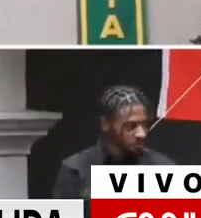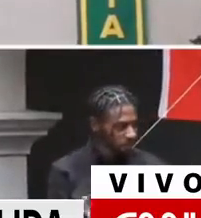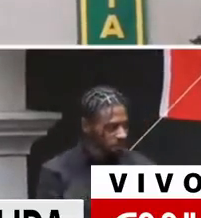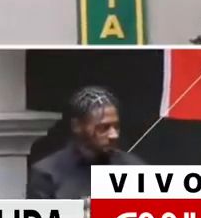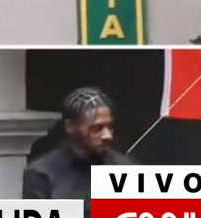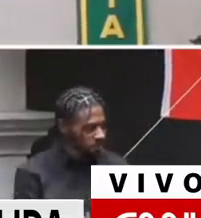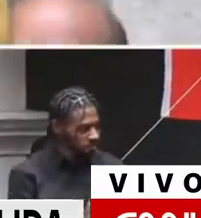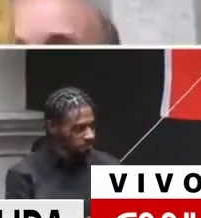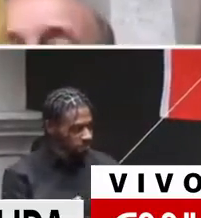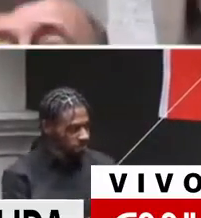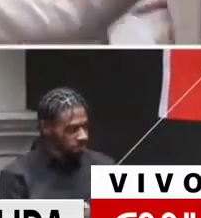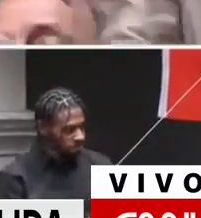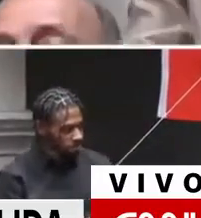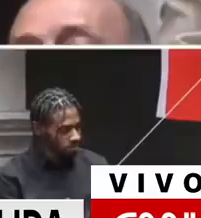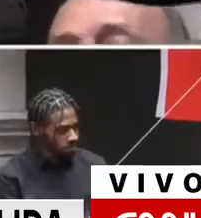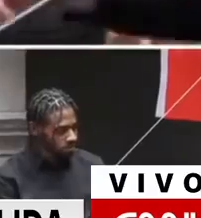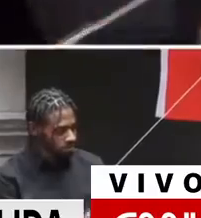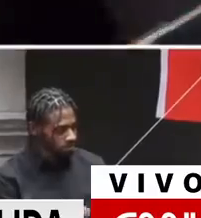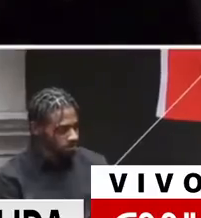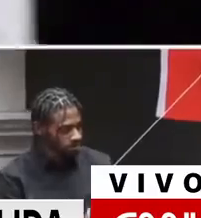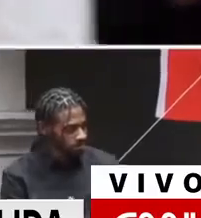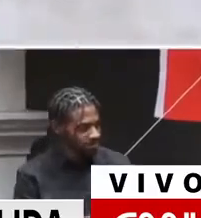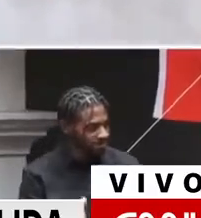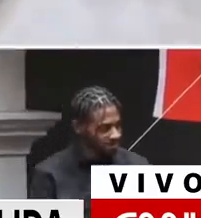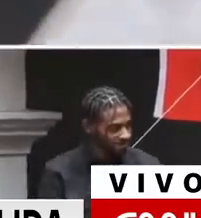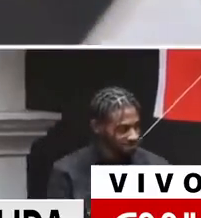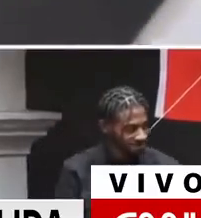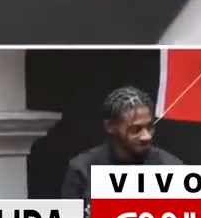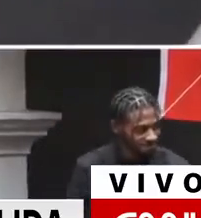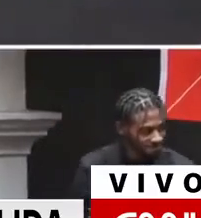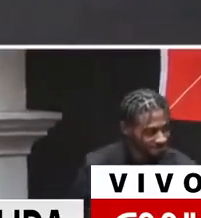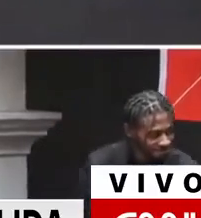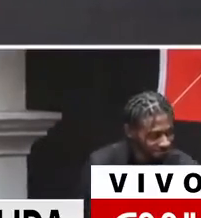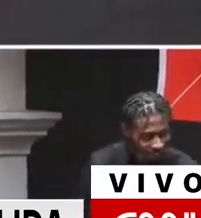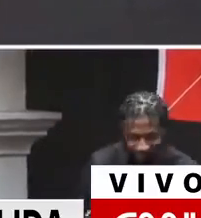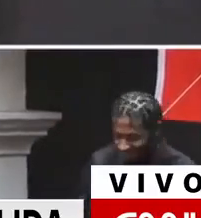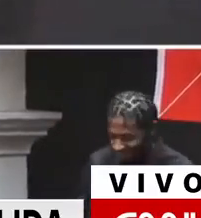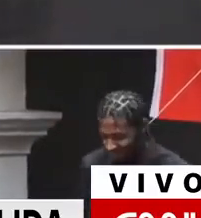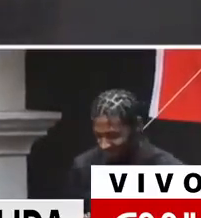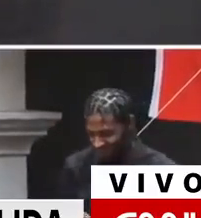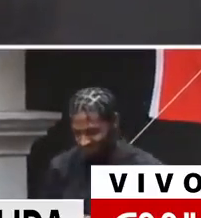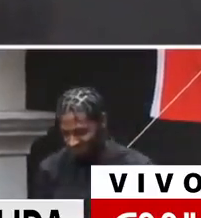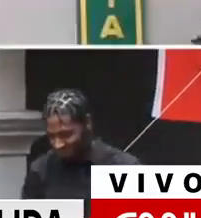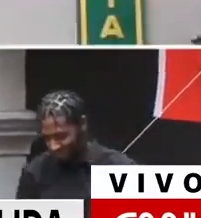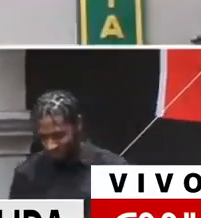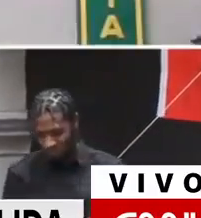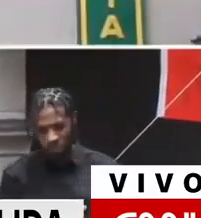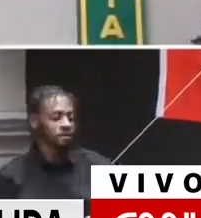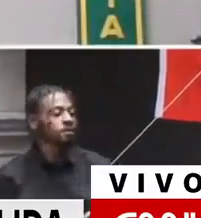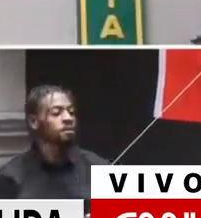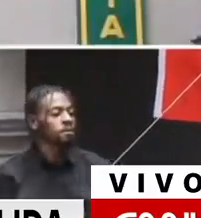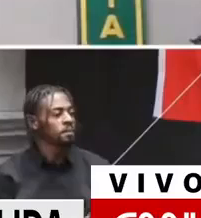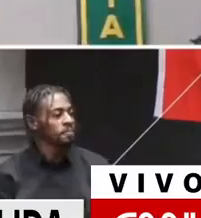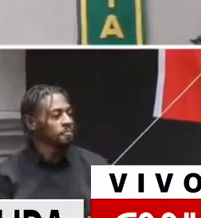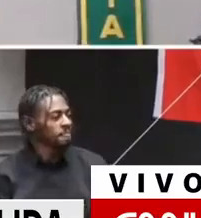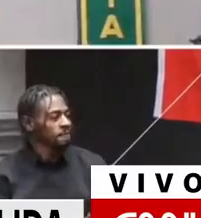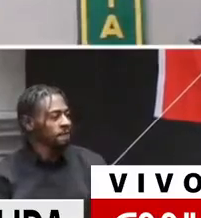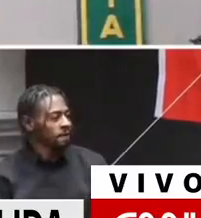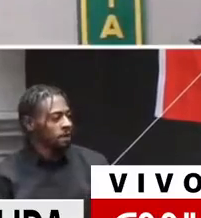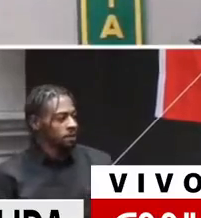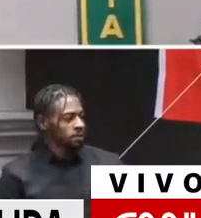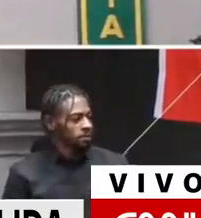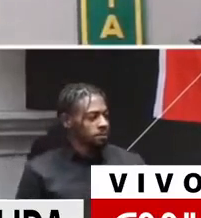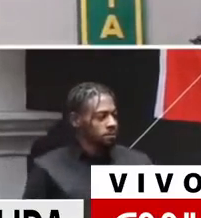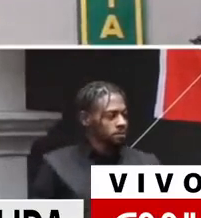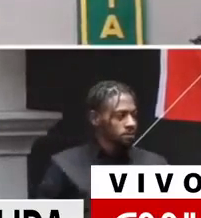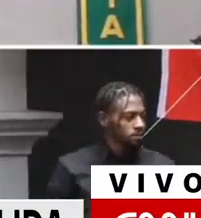começou pela Faculdade de Direito da USP. E a gente vê uma movimentação ali, as pessoas falando. Daqui a pouquinho a gente vai ver,